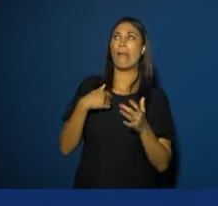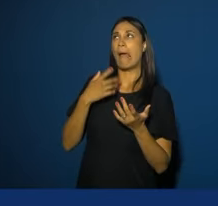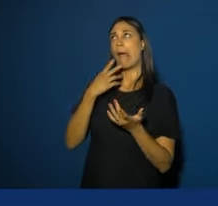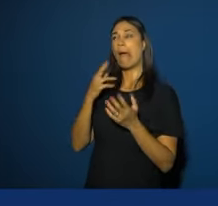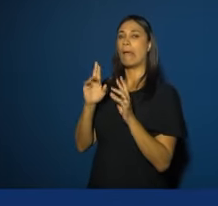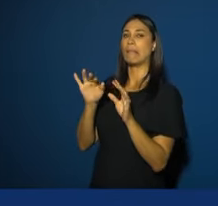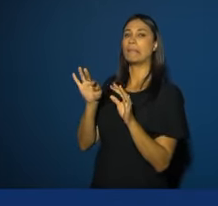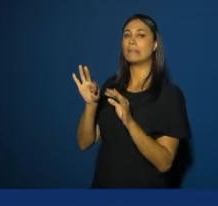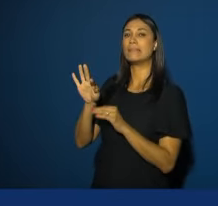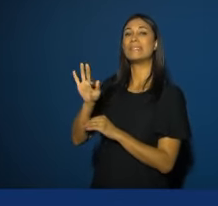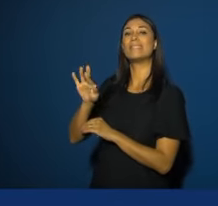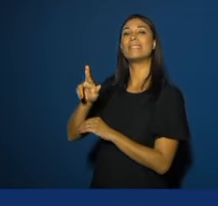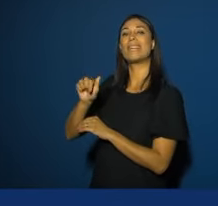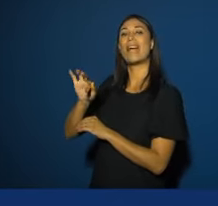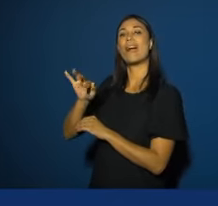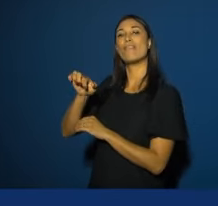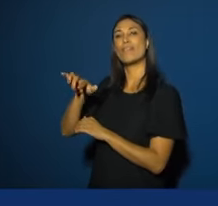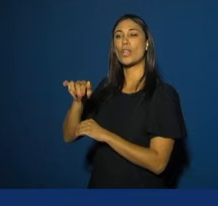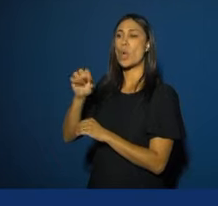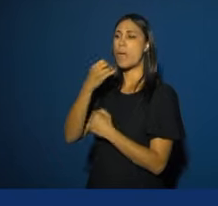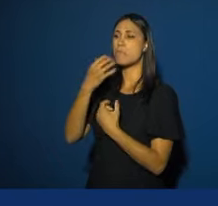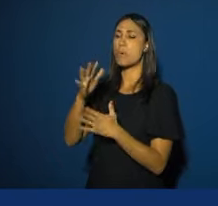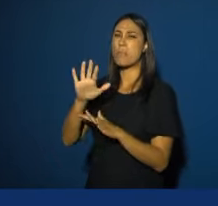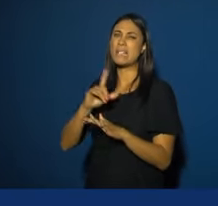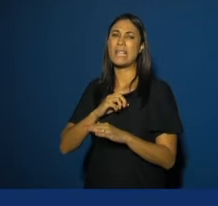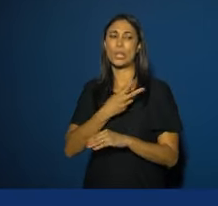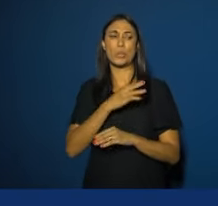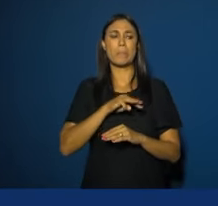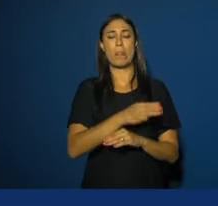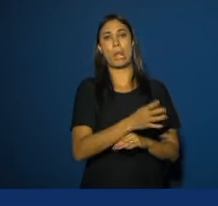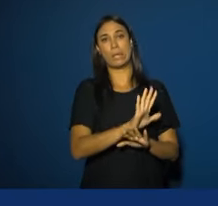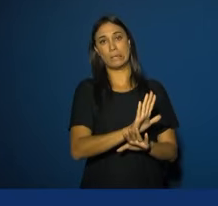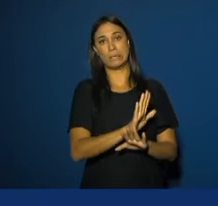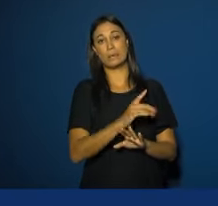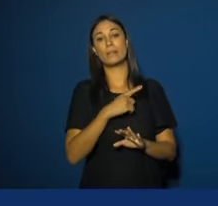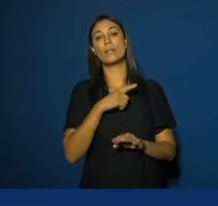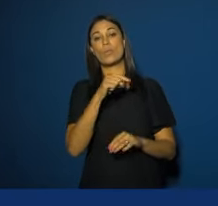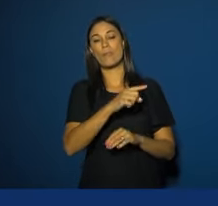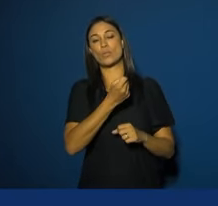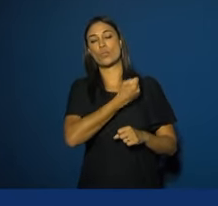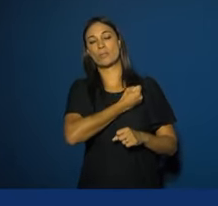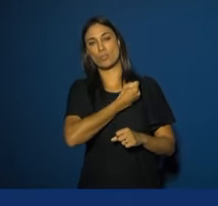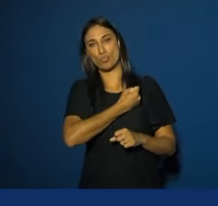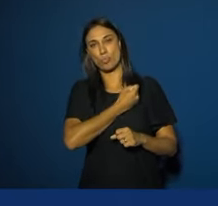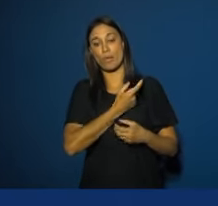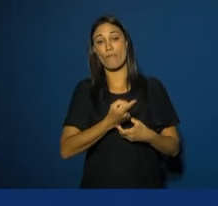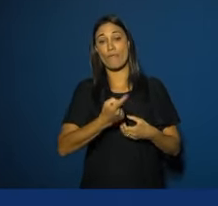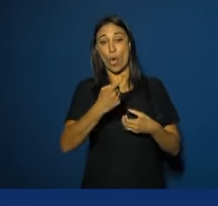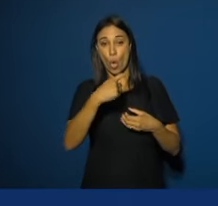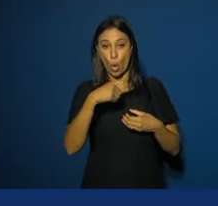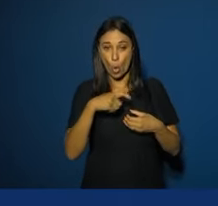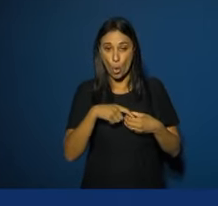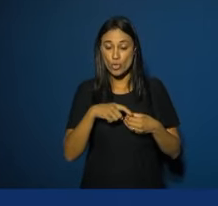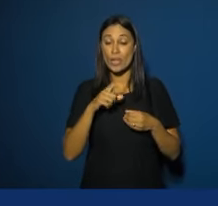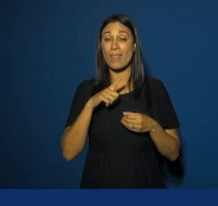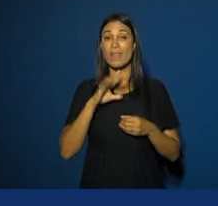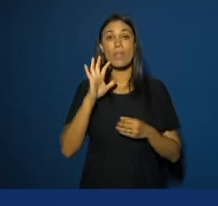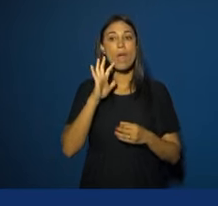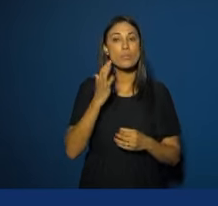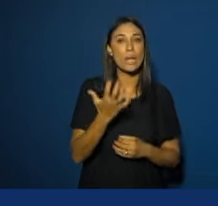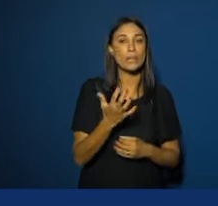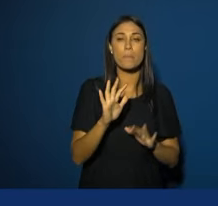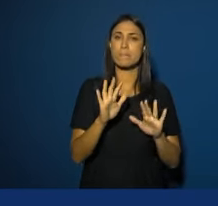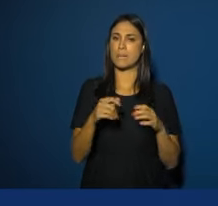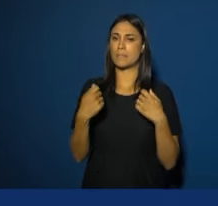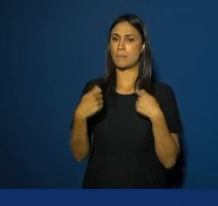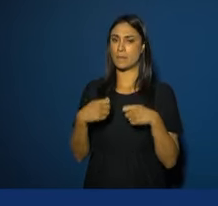tráfico bom mais tem alguns bilhões de capex o capex que faz com que esses números voltem e d resultado agora